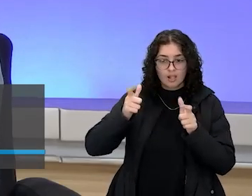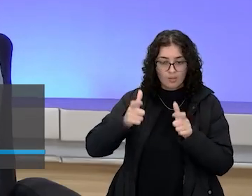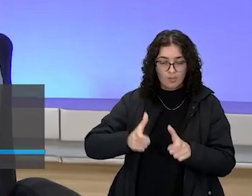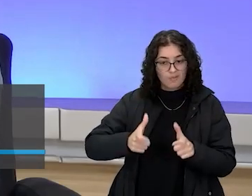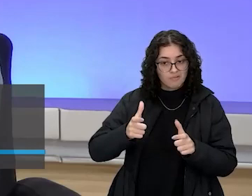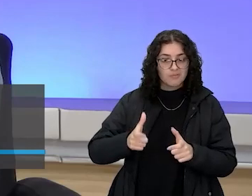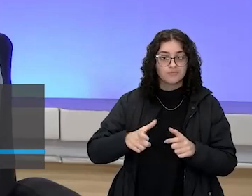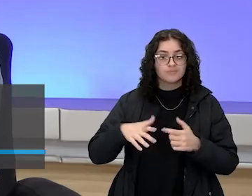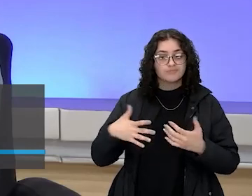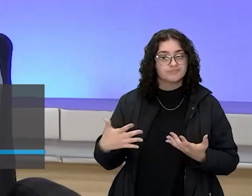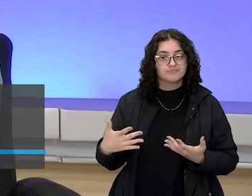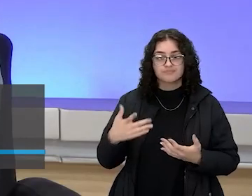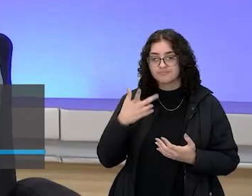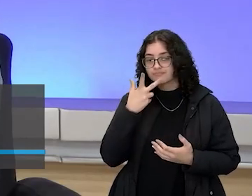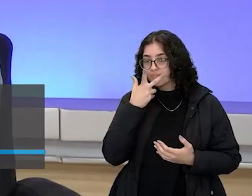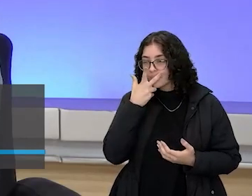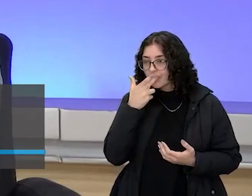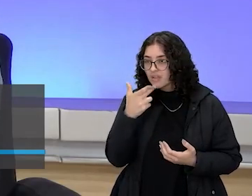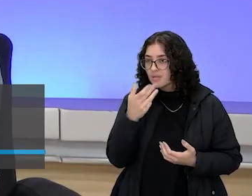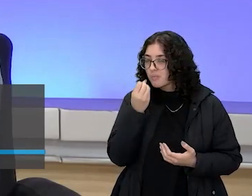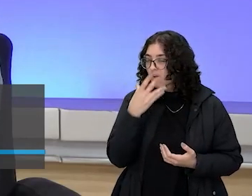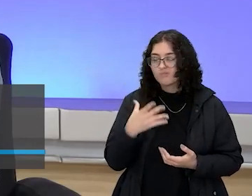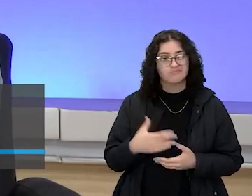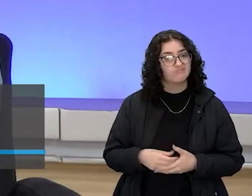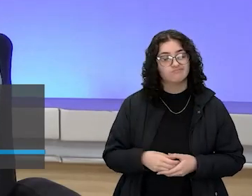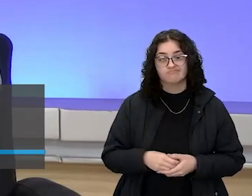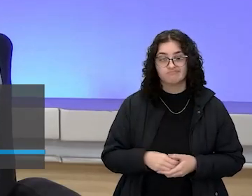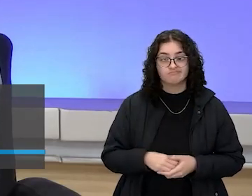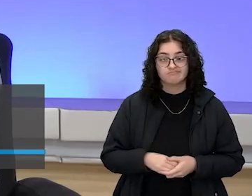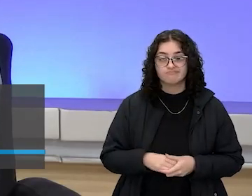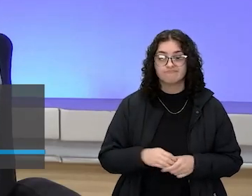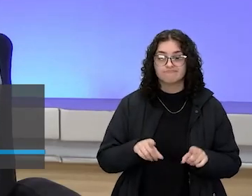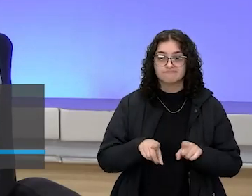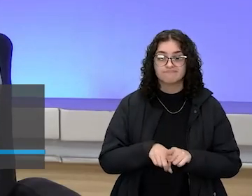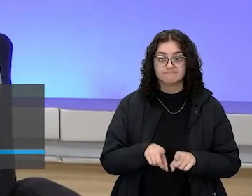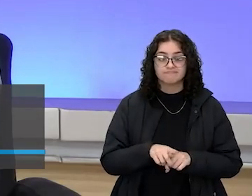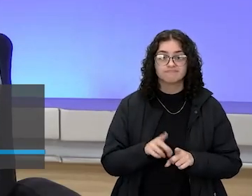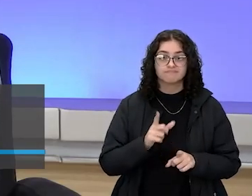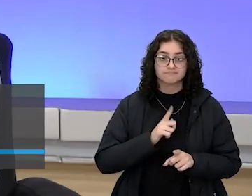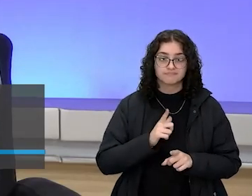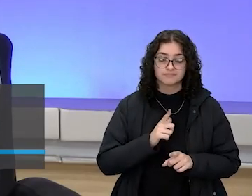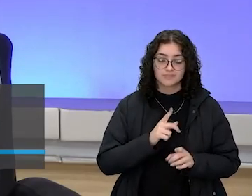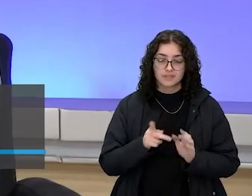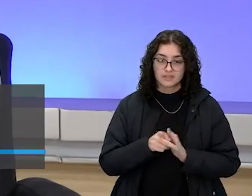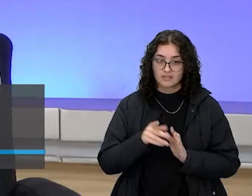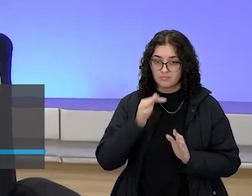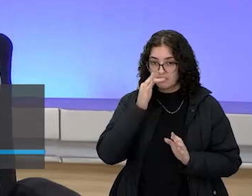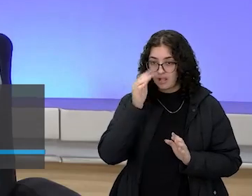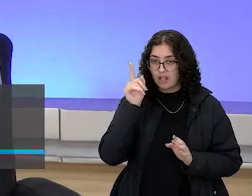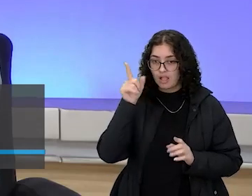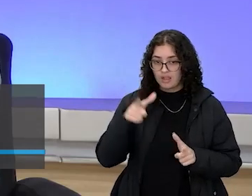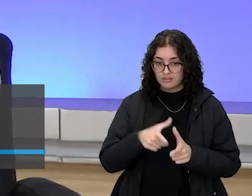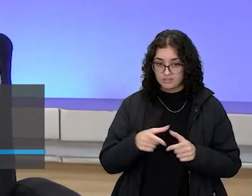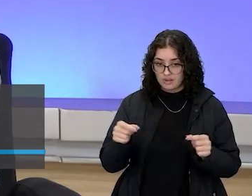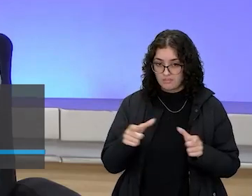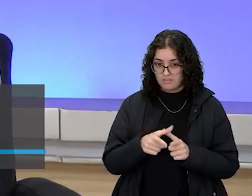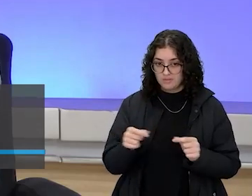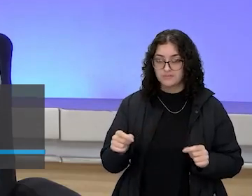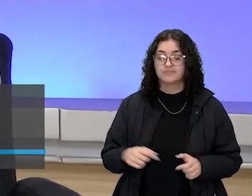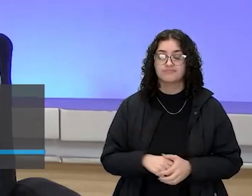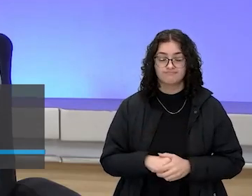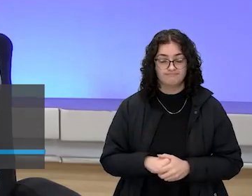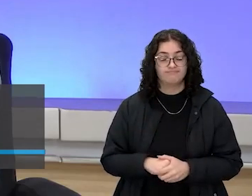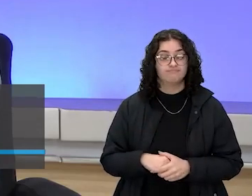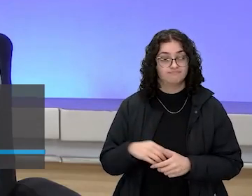local, elas não ficam tão bem propícias também. A gente viu que é uma planta que é natural lá do Japão, tá certo? Que